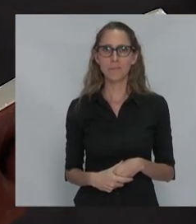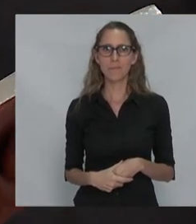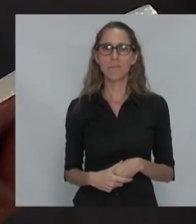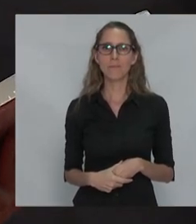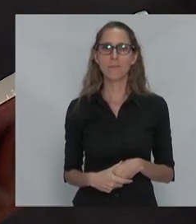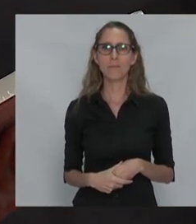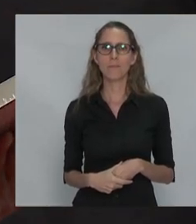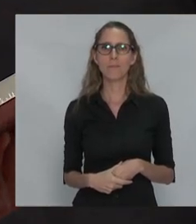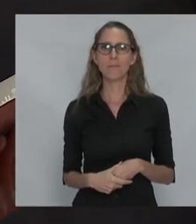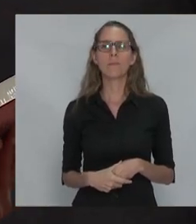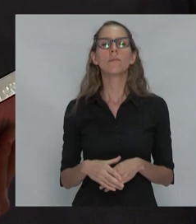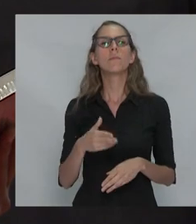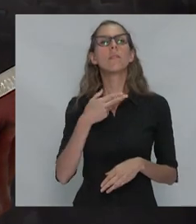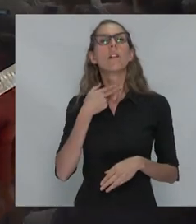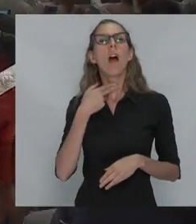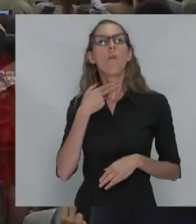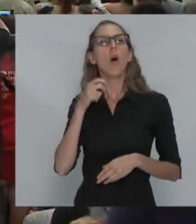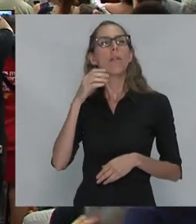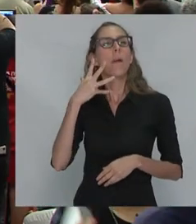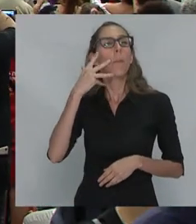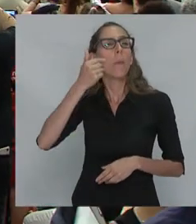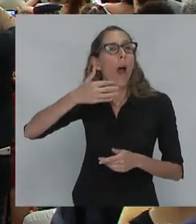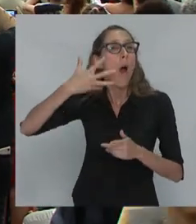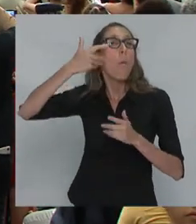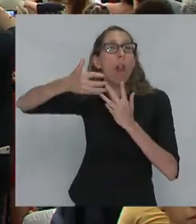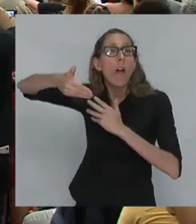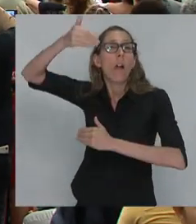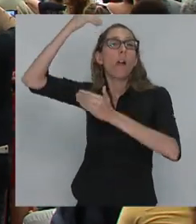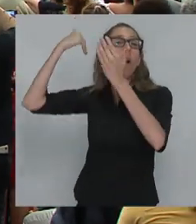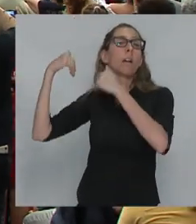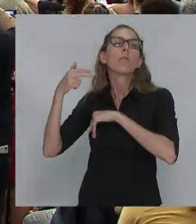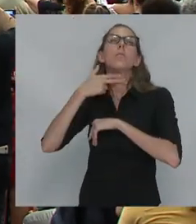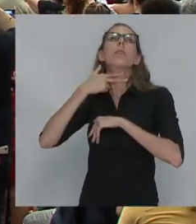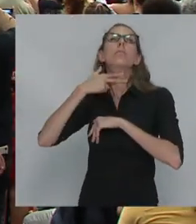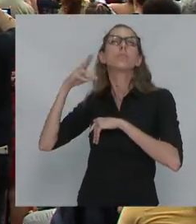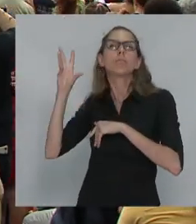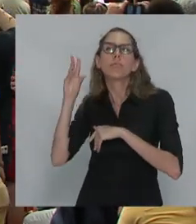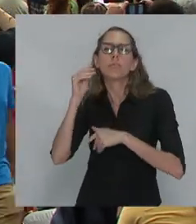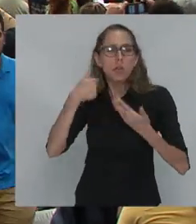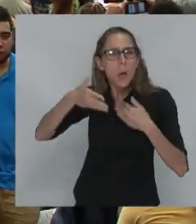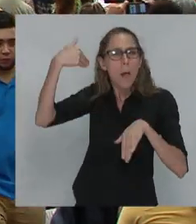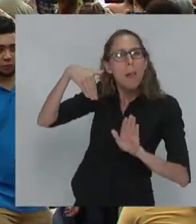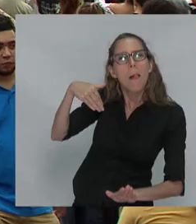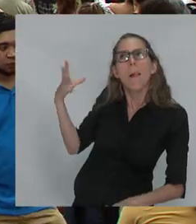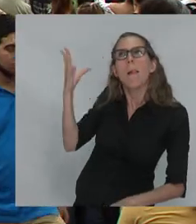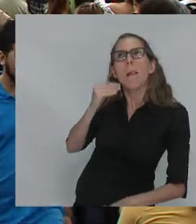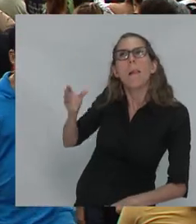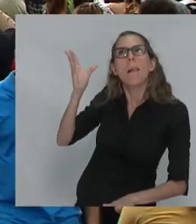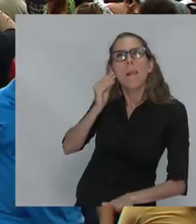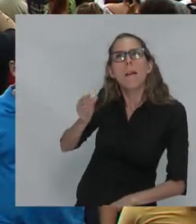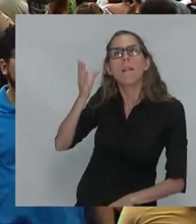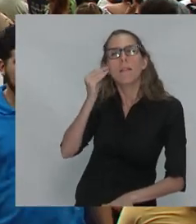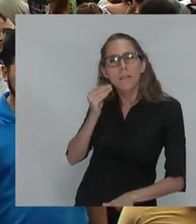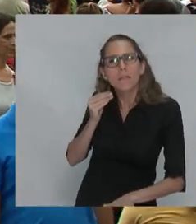A voz de minha bisavó ecoou criança nos porões do navio, ecoou